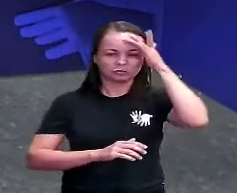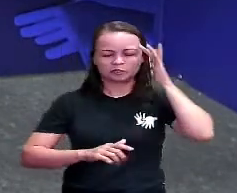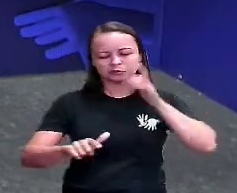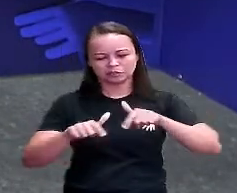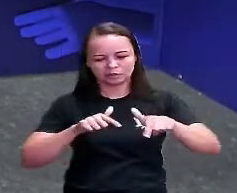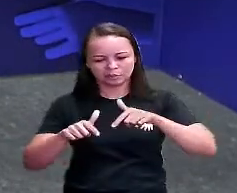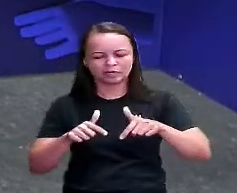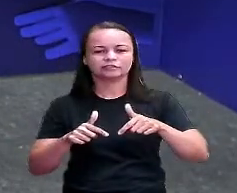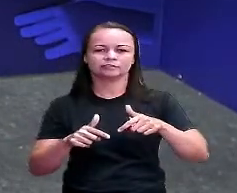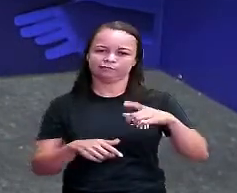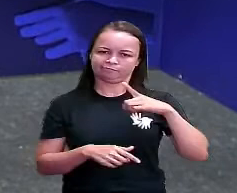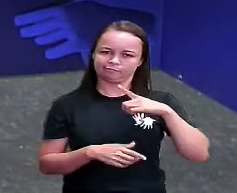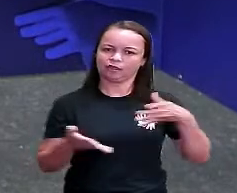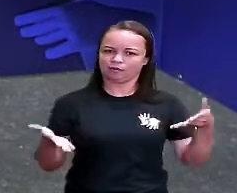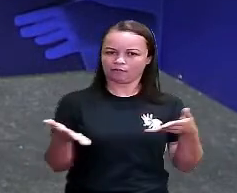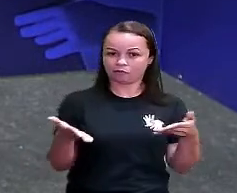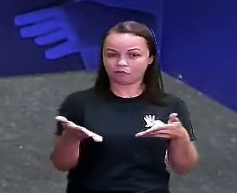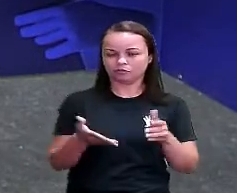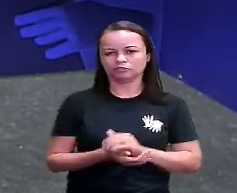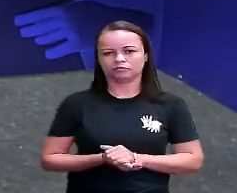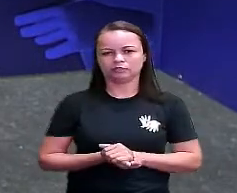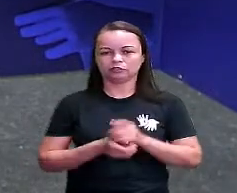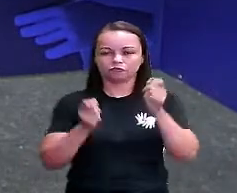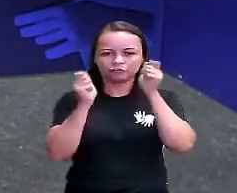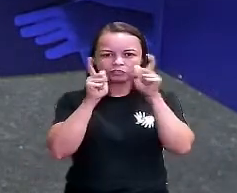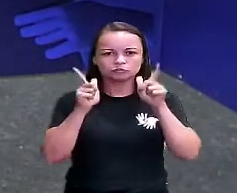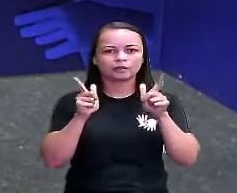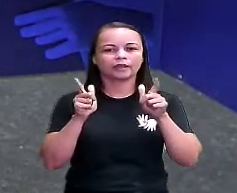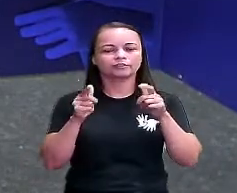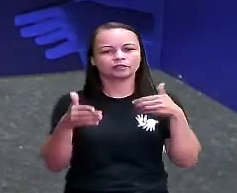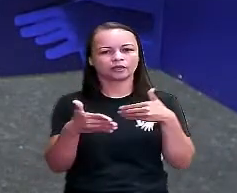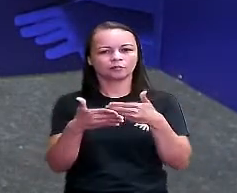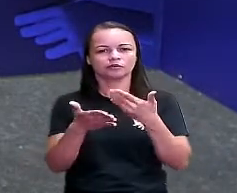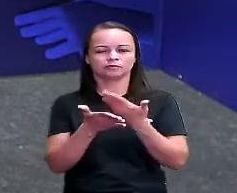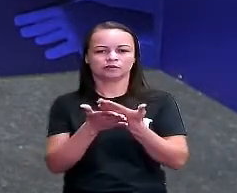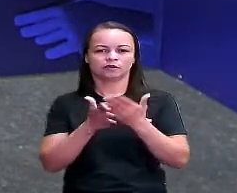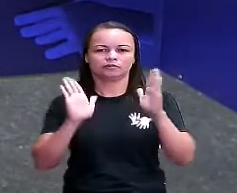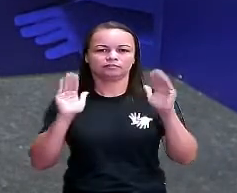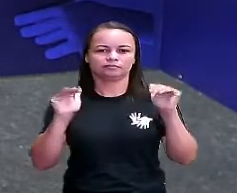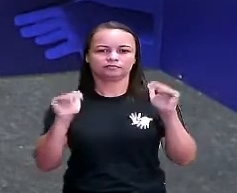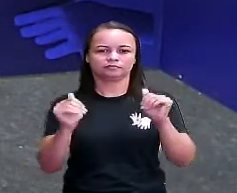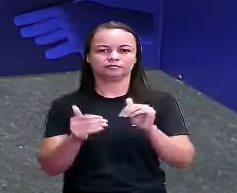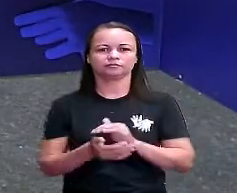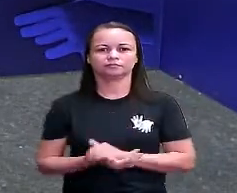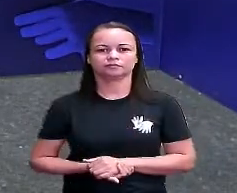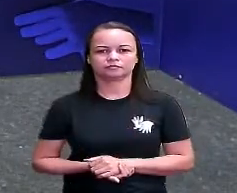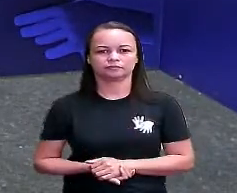adquiriram hoje, certo? Então, fiquem ligados e até a próxima aula. Tchau!